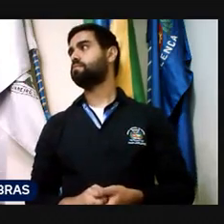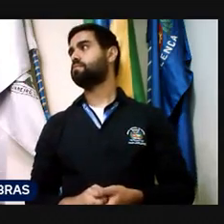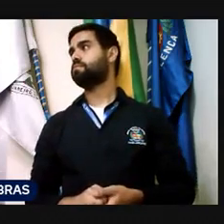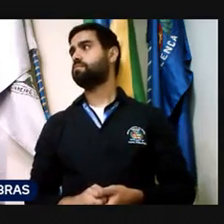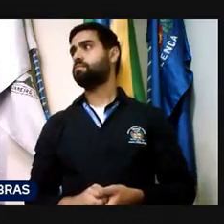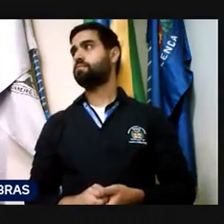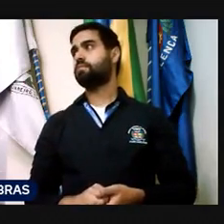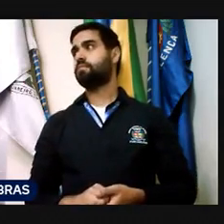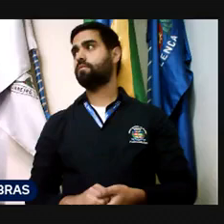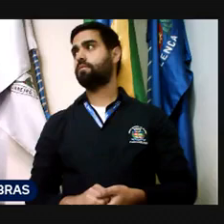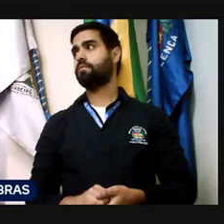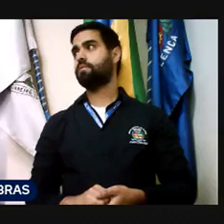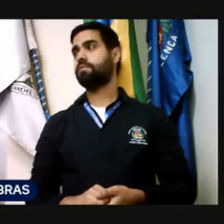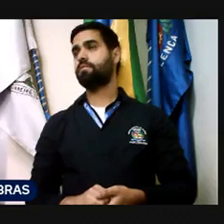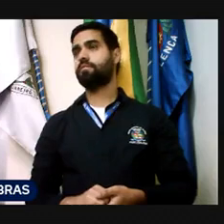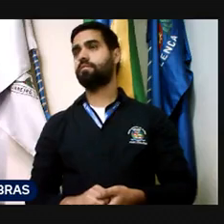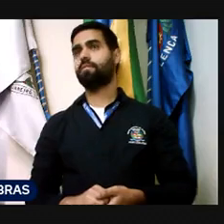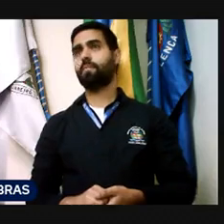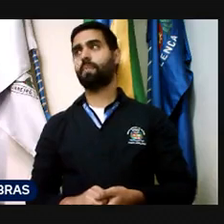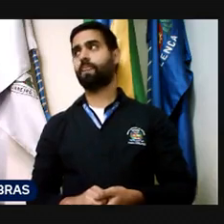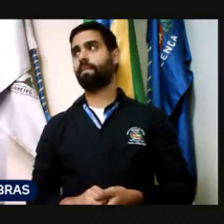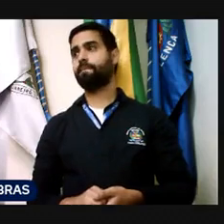Vereador.